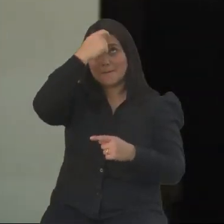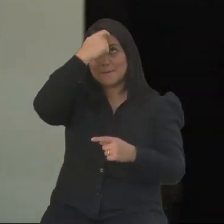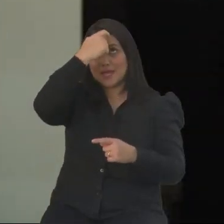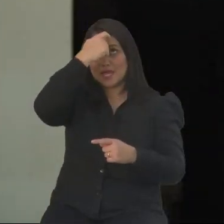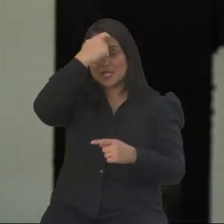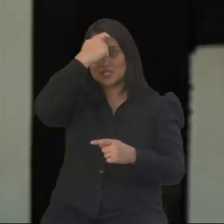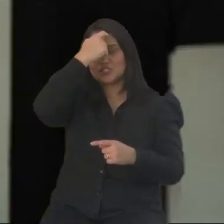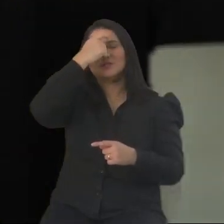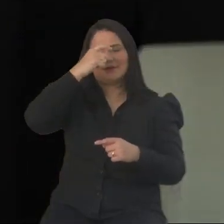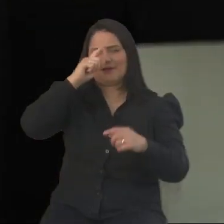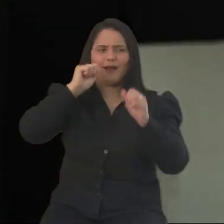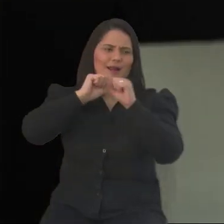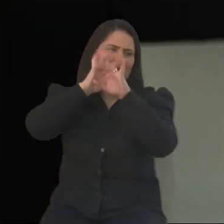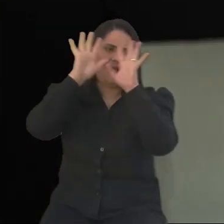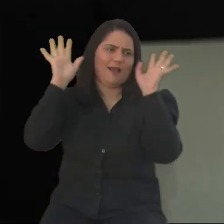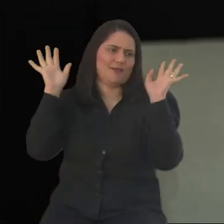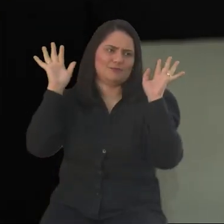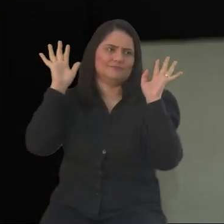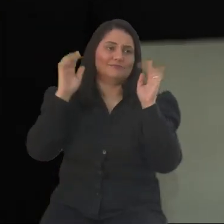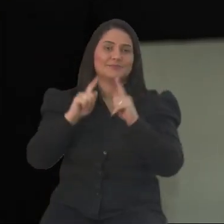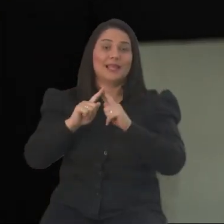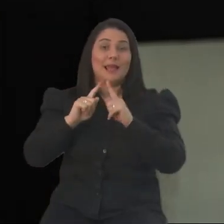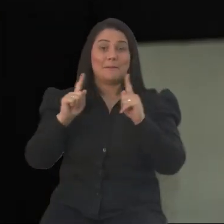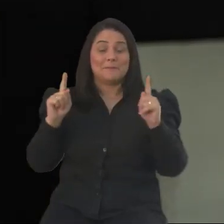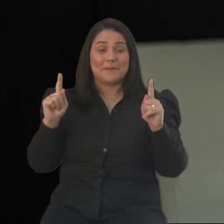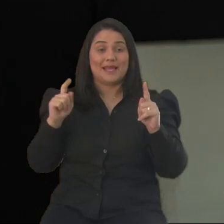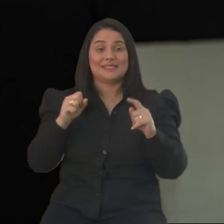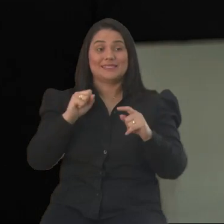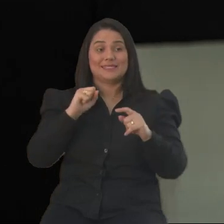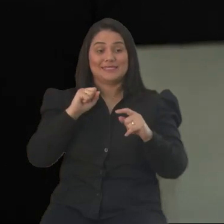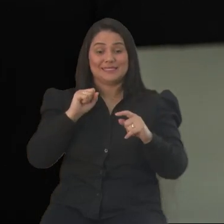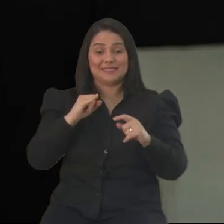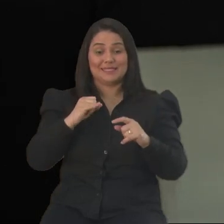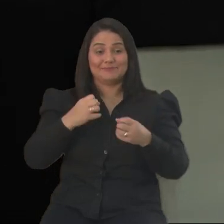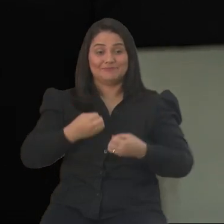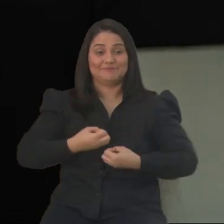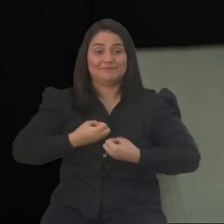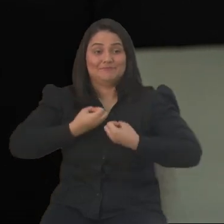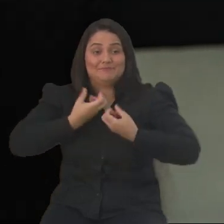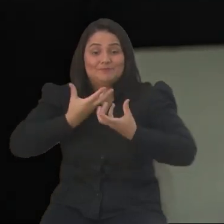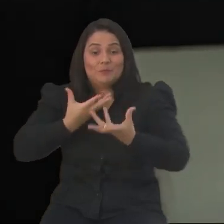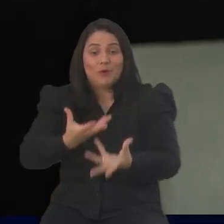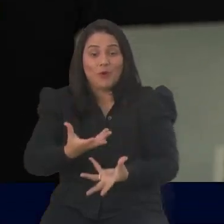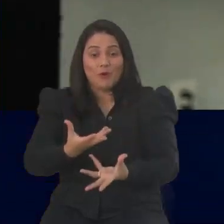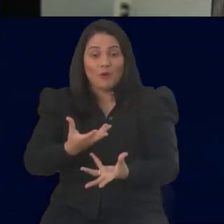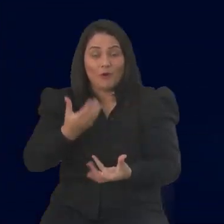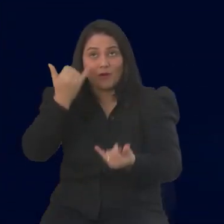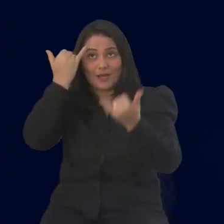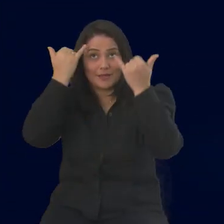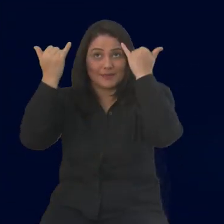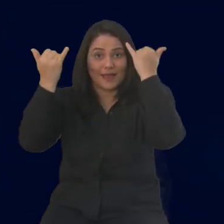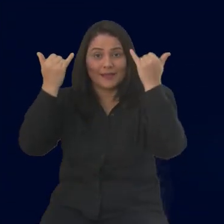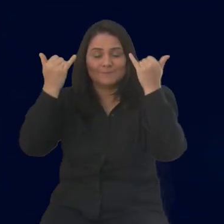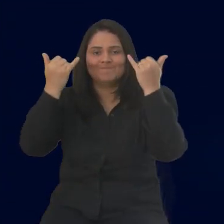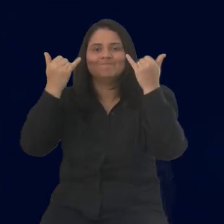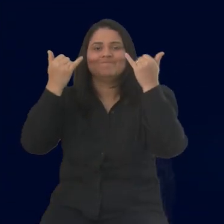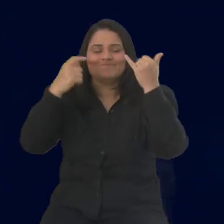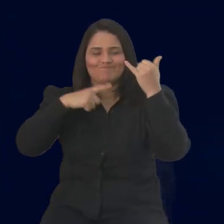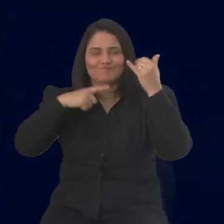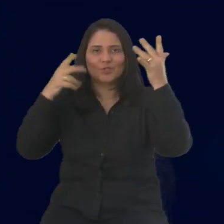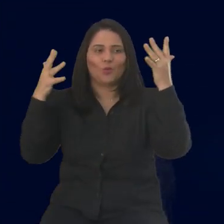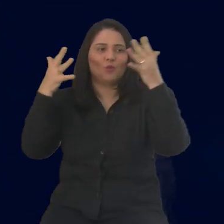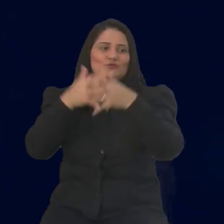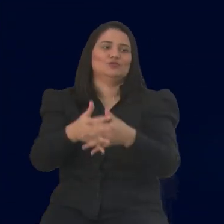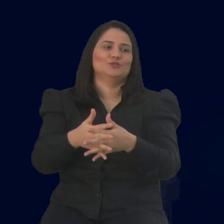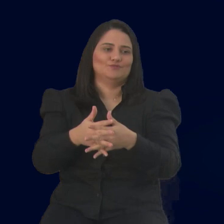claras. Só que quando nós vamos expor as nossas ideias, às vezes elas saem confusas.